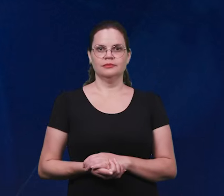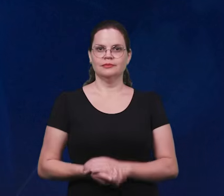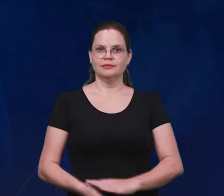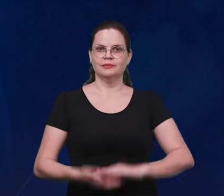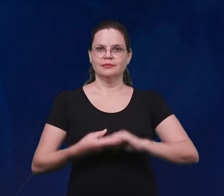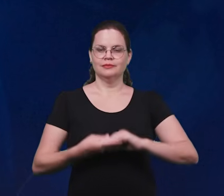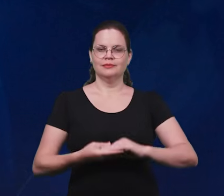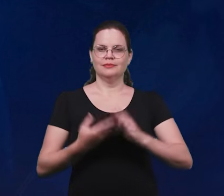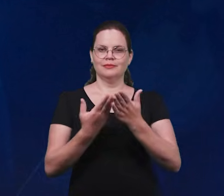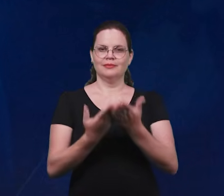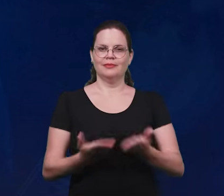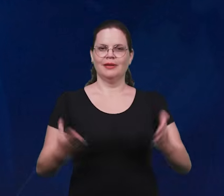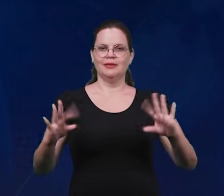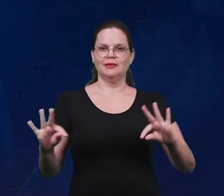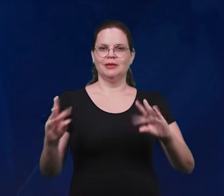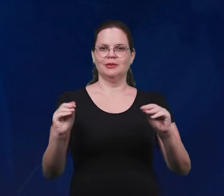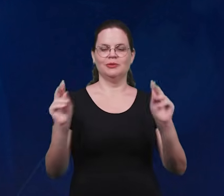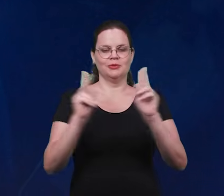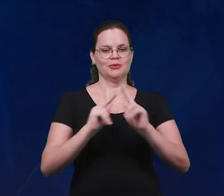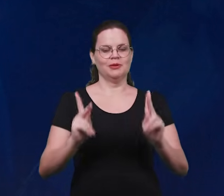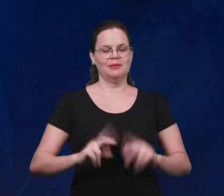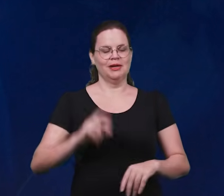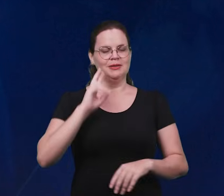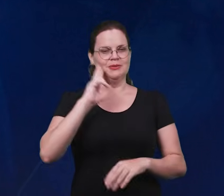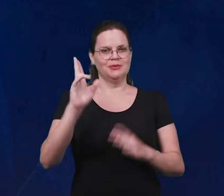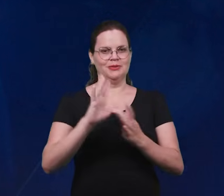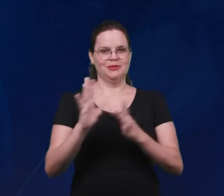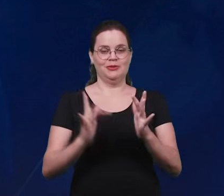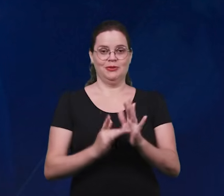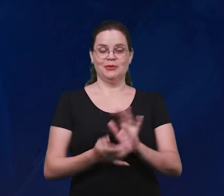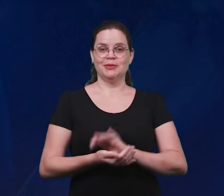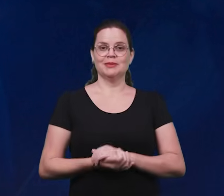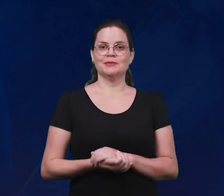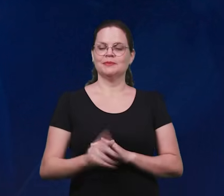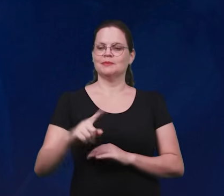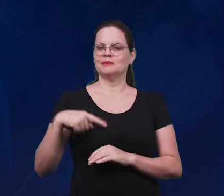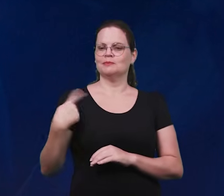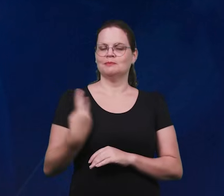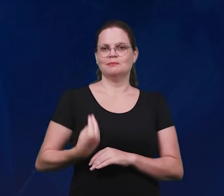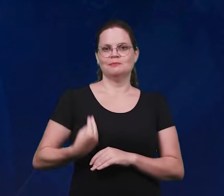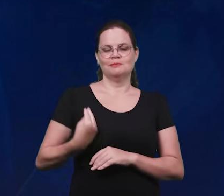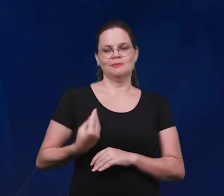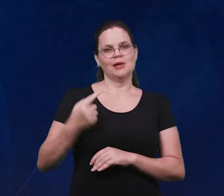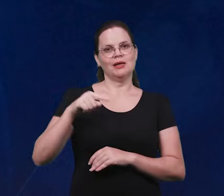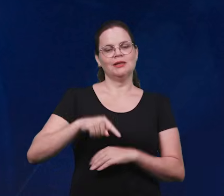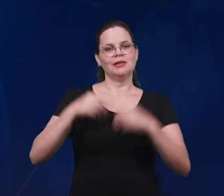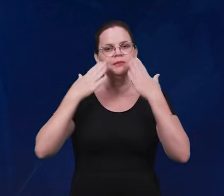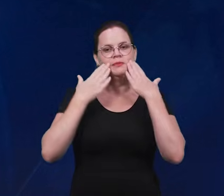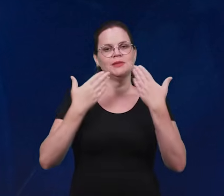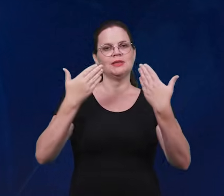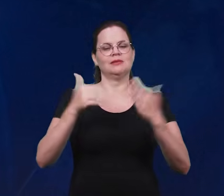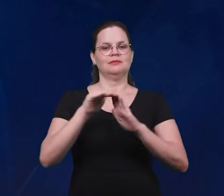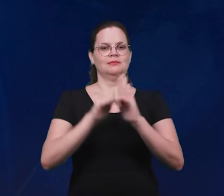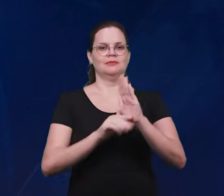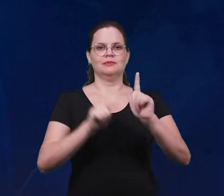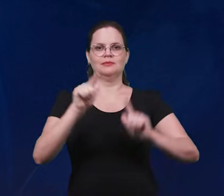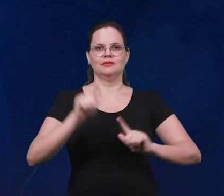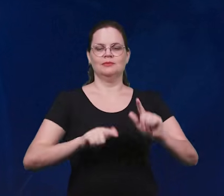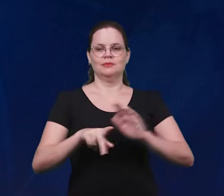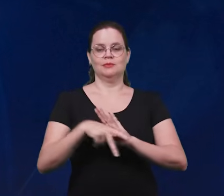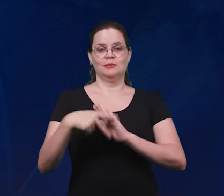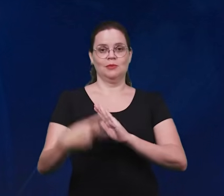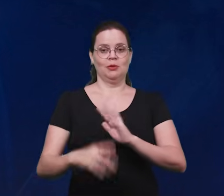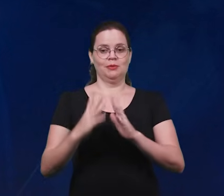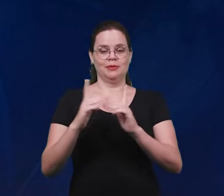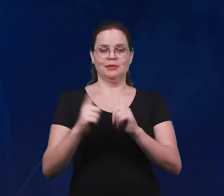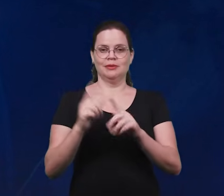Saudamos todos que nos assistem com a paz do Senhor Jesus Cristo. Estamos apresentando o programa da Igreja Cristã Maranata,